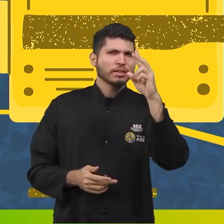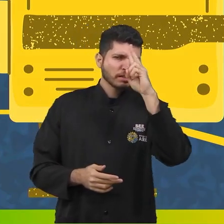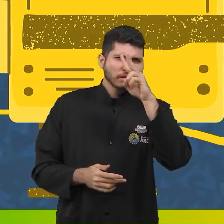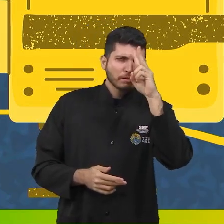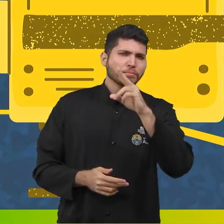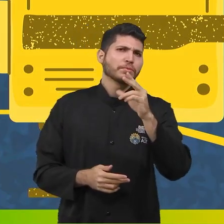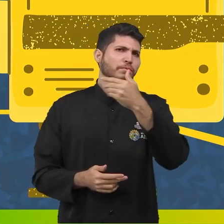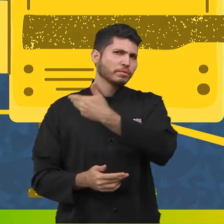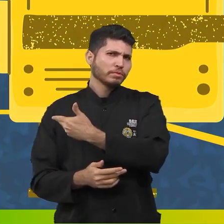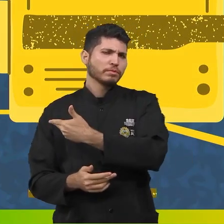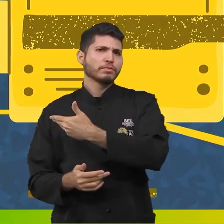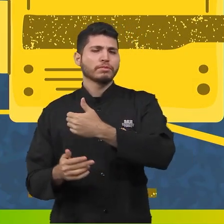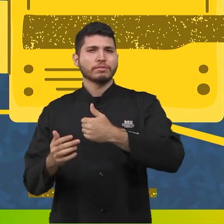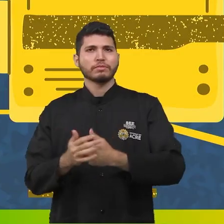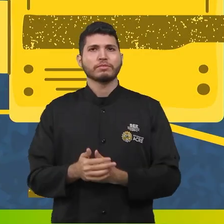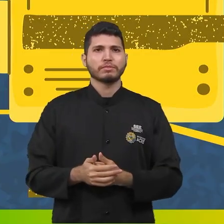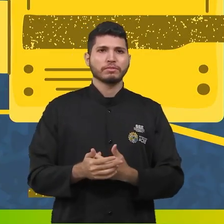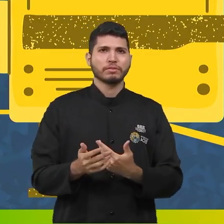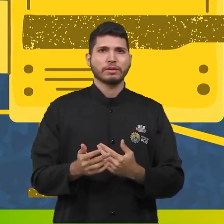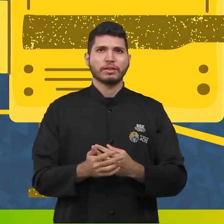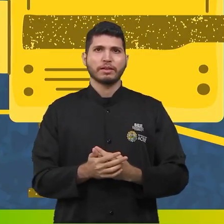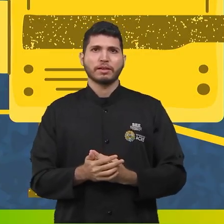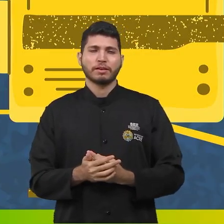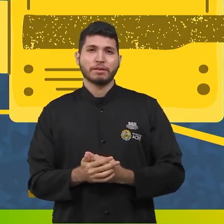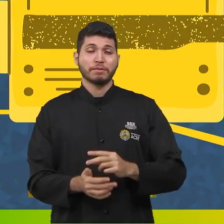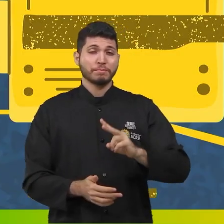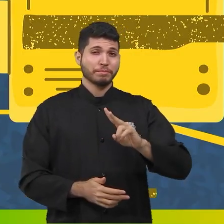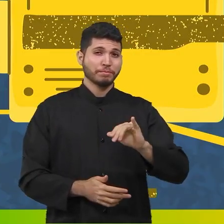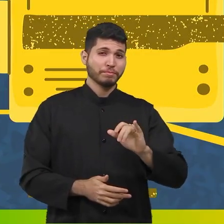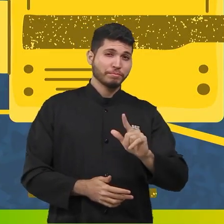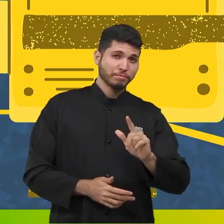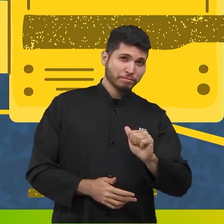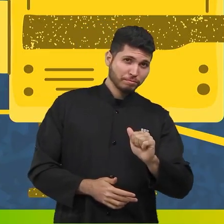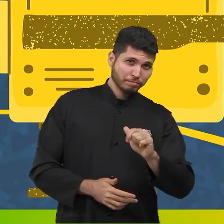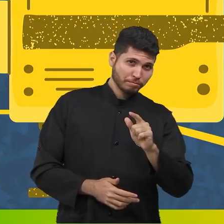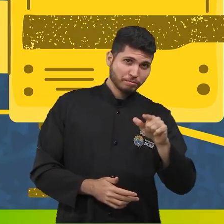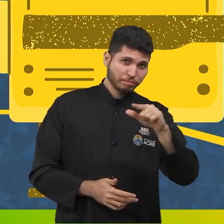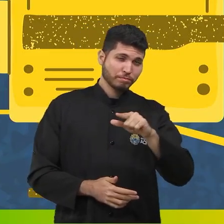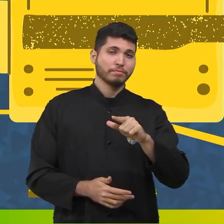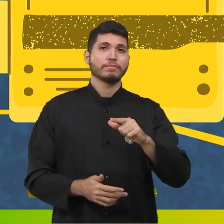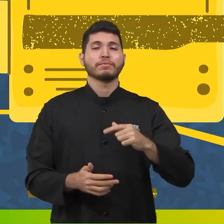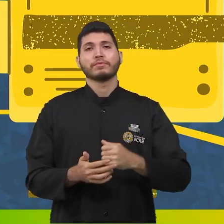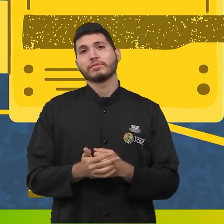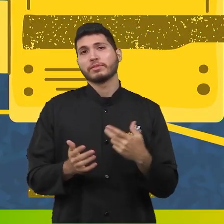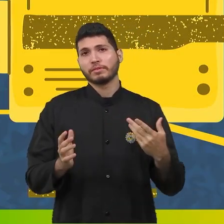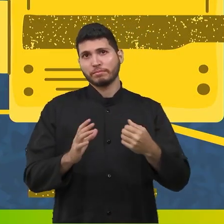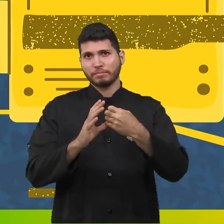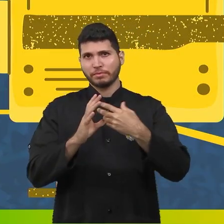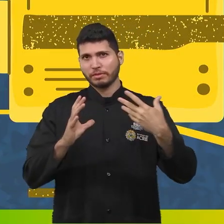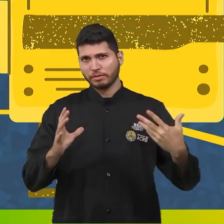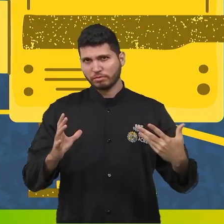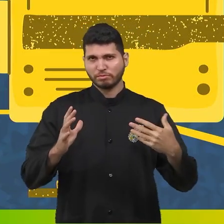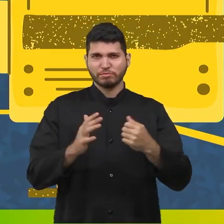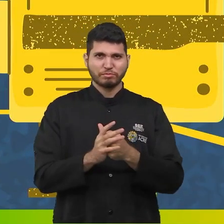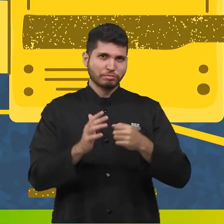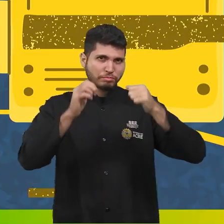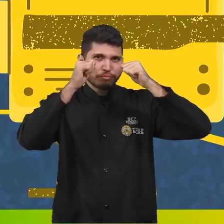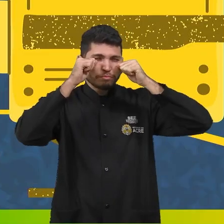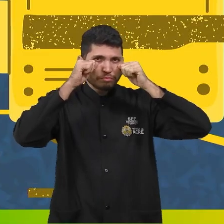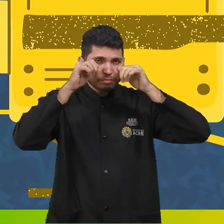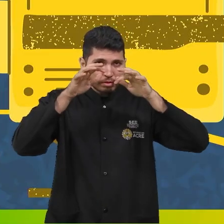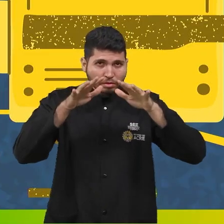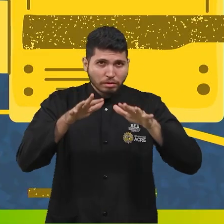onde se trata aqui de uma vilã, mas que traz aí toda uma característica desse arco dramático, desse